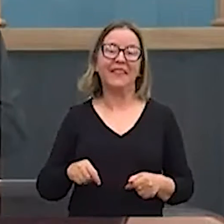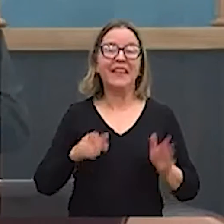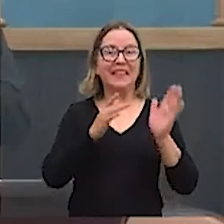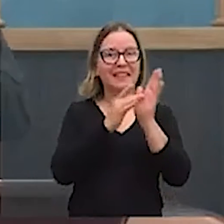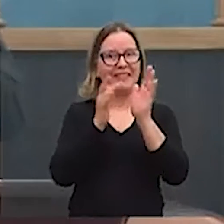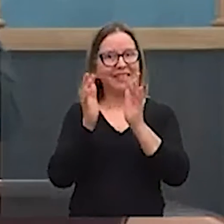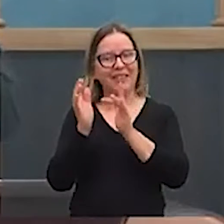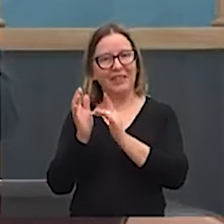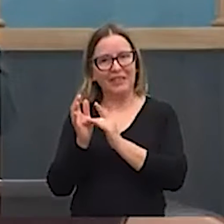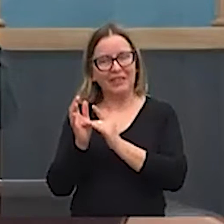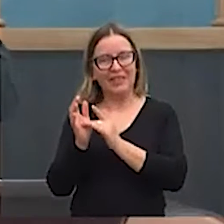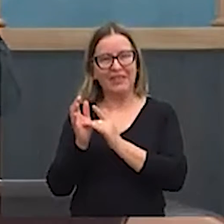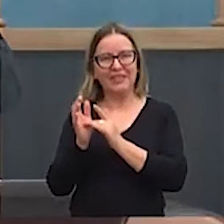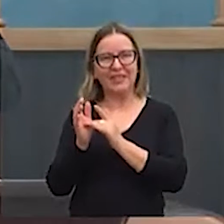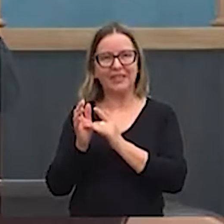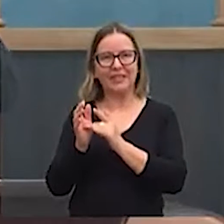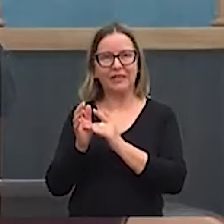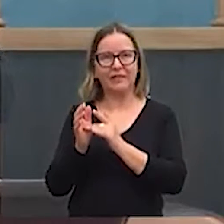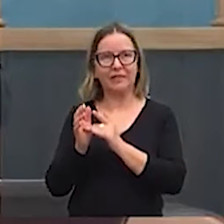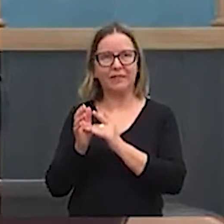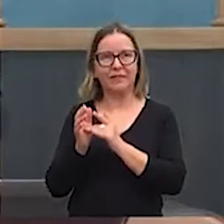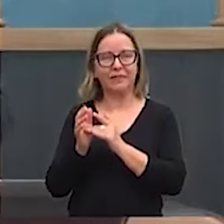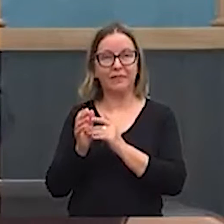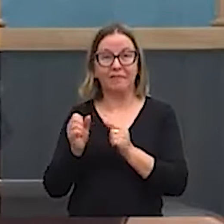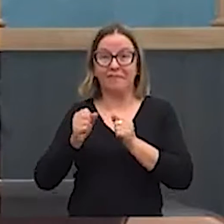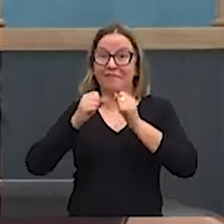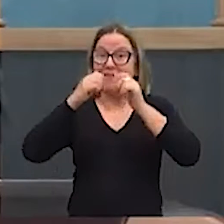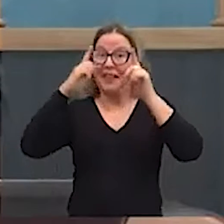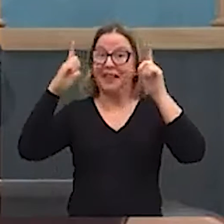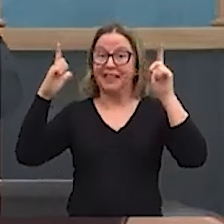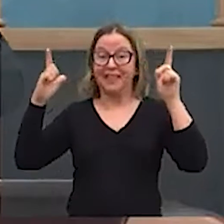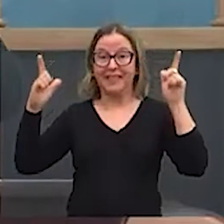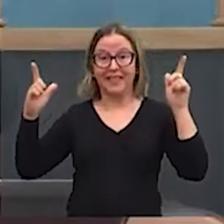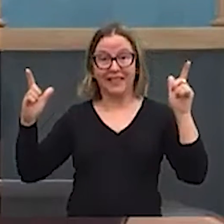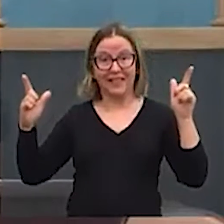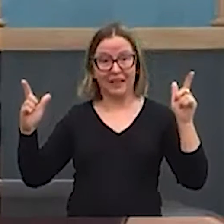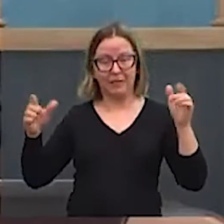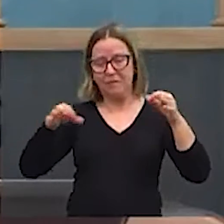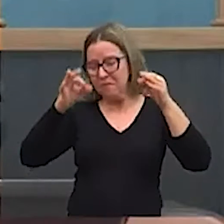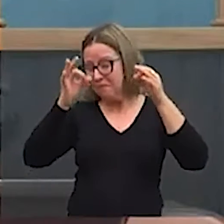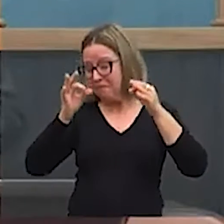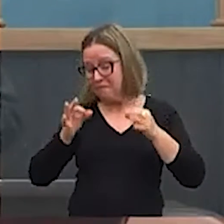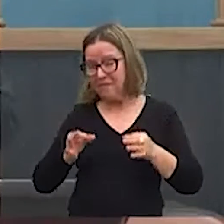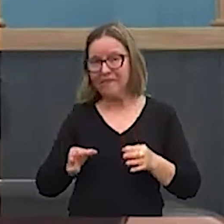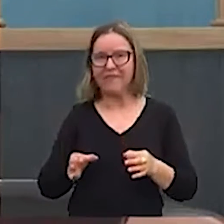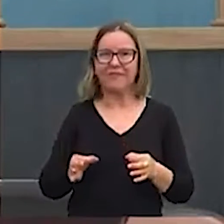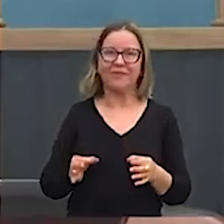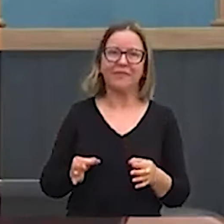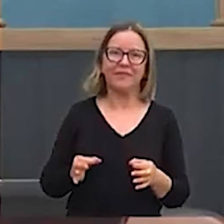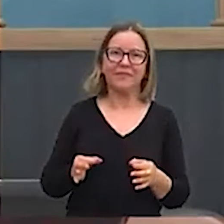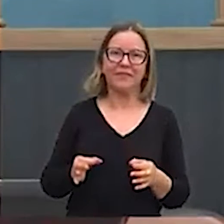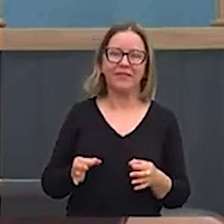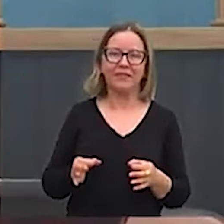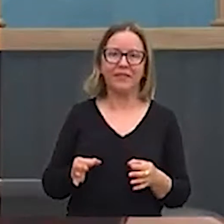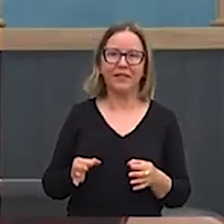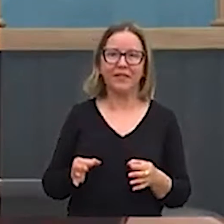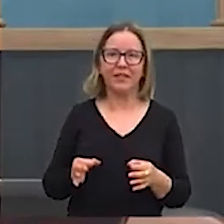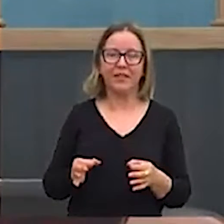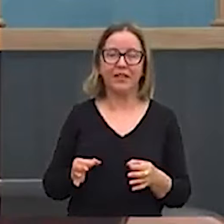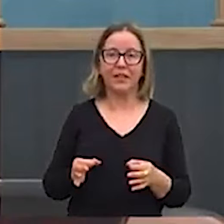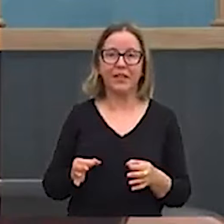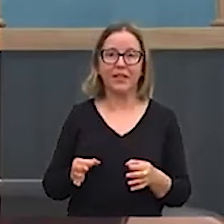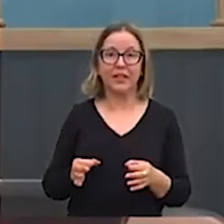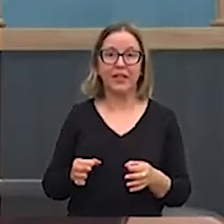Jesus estava claramente, perfeitamente encarnado com